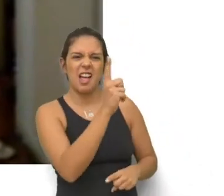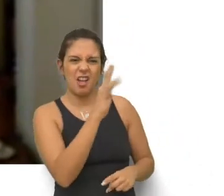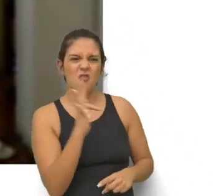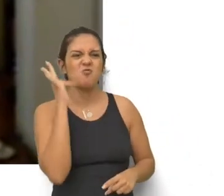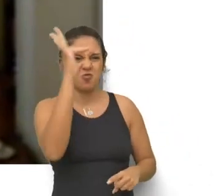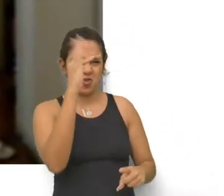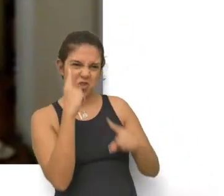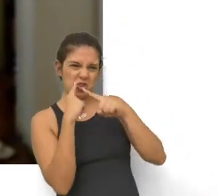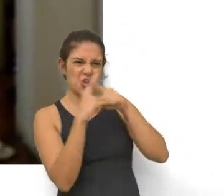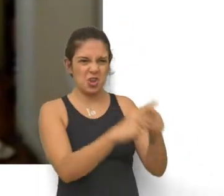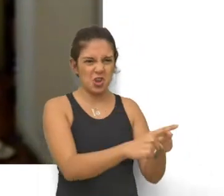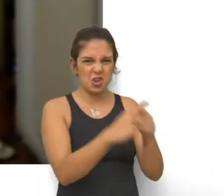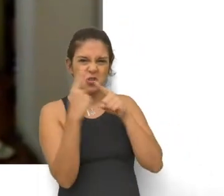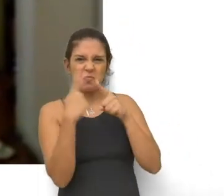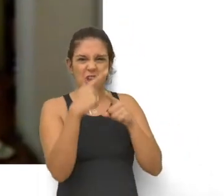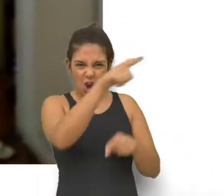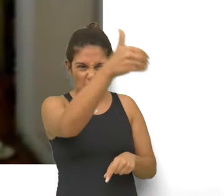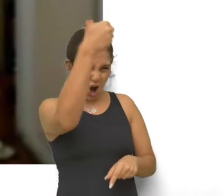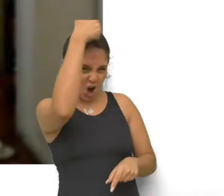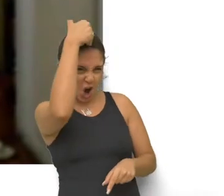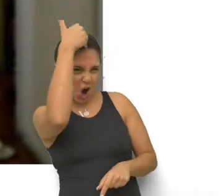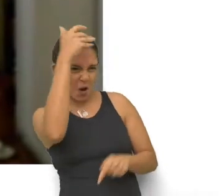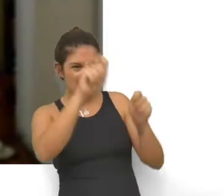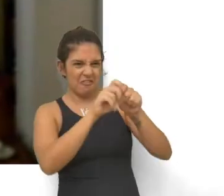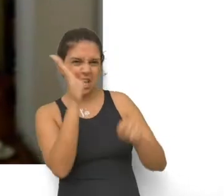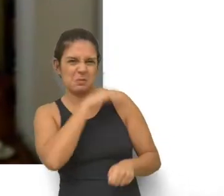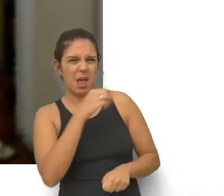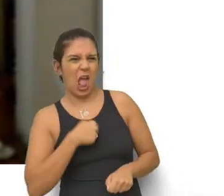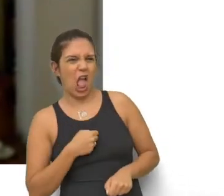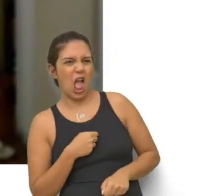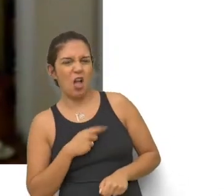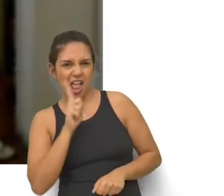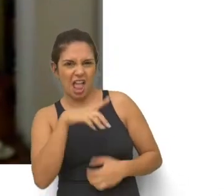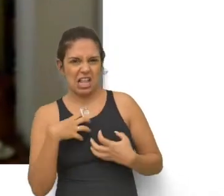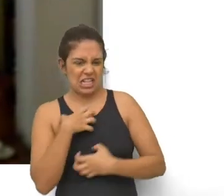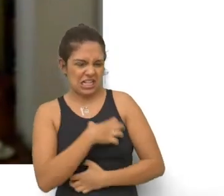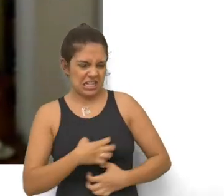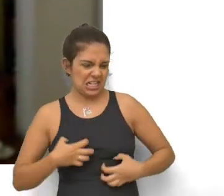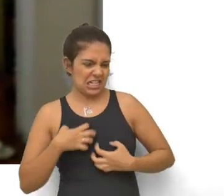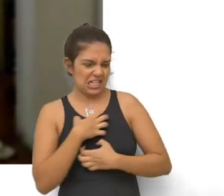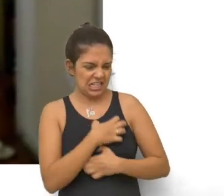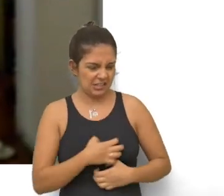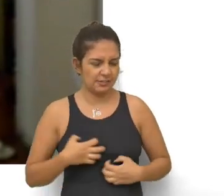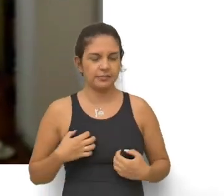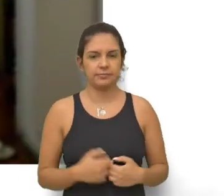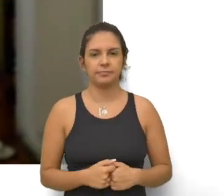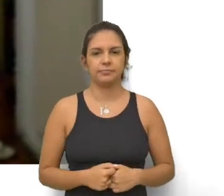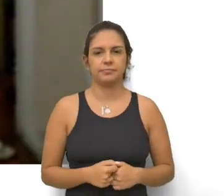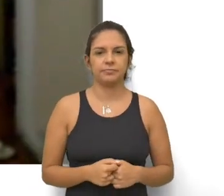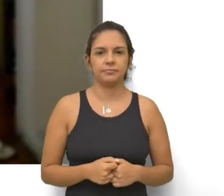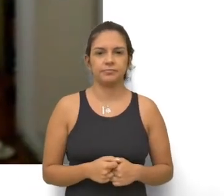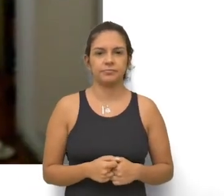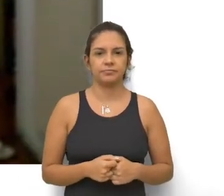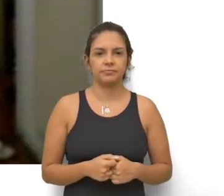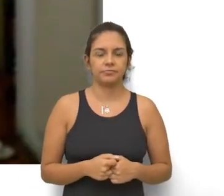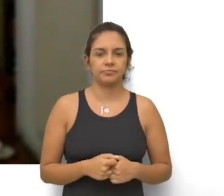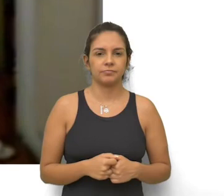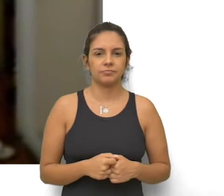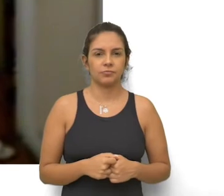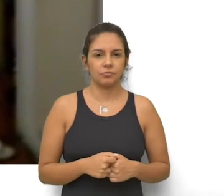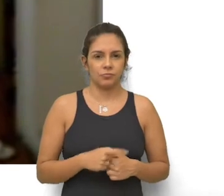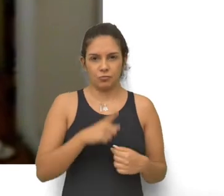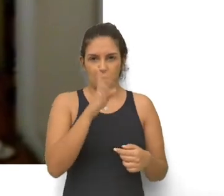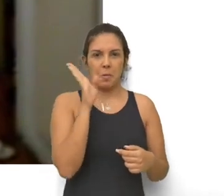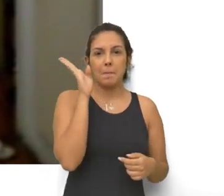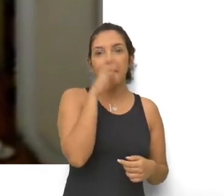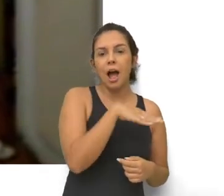outro sofrer de culpa porque você está mal. Essa é a vingança do ressentido. Uma dependência, né? Ele não larga, ele não pode deixar de estar mal porque